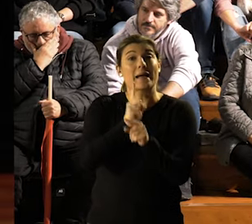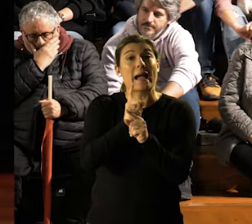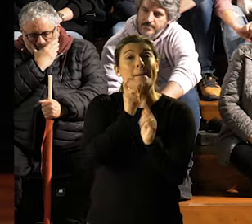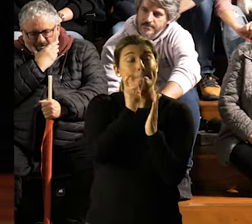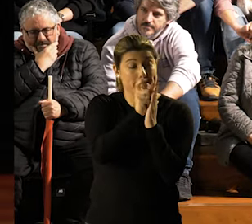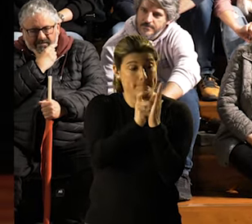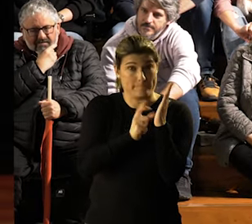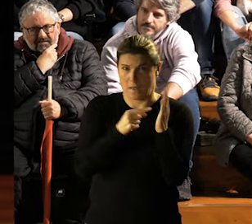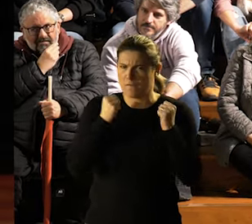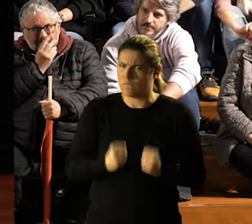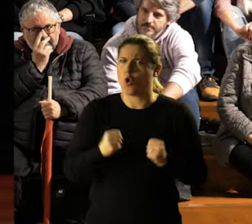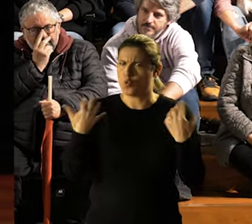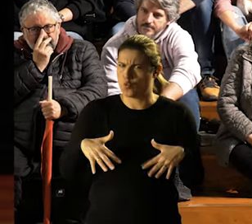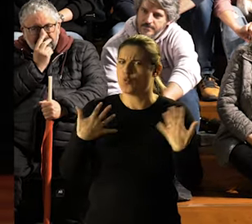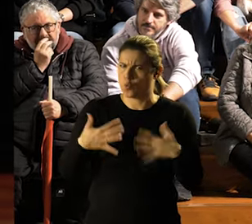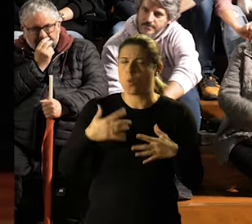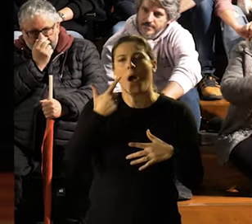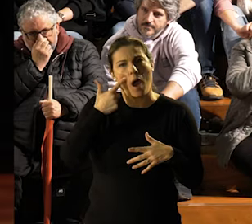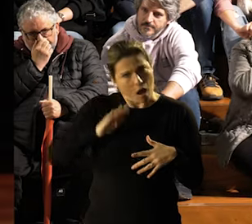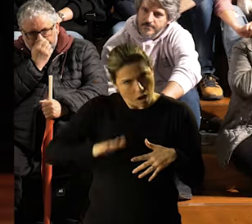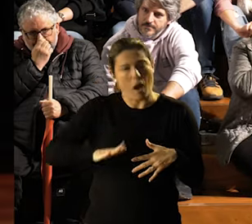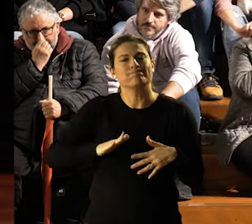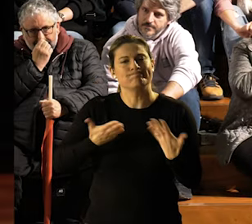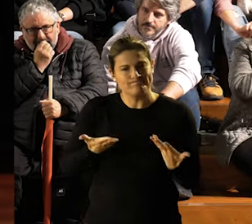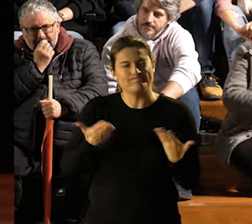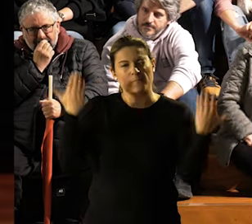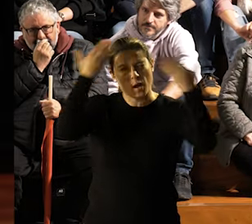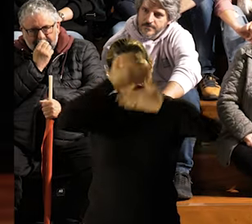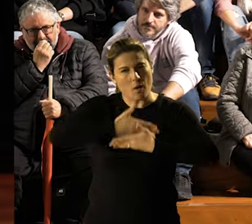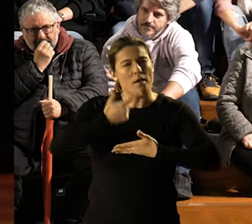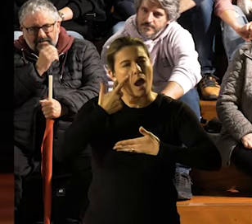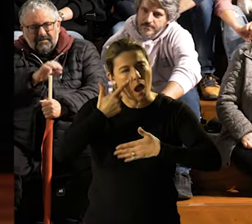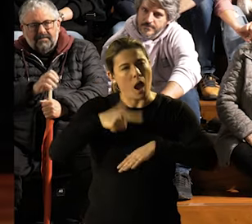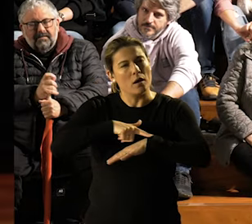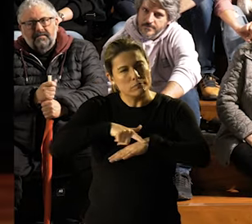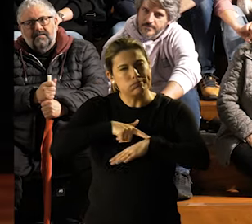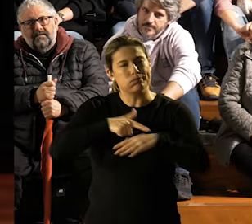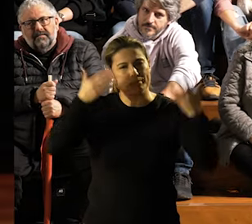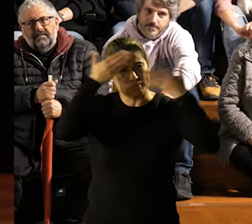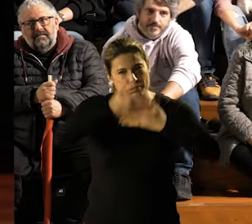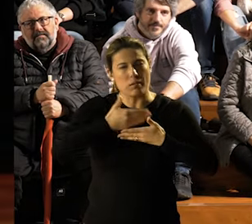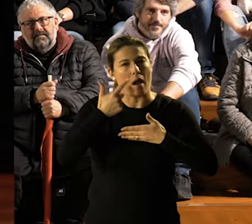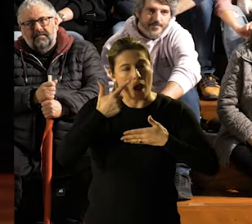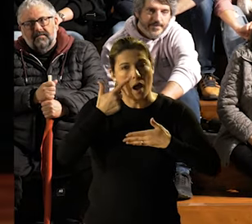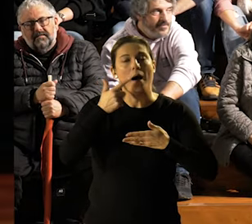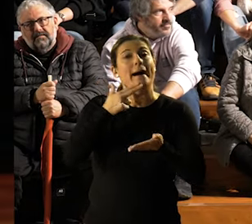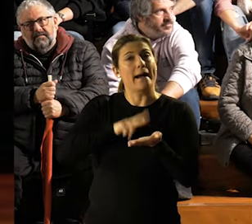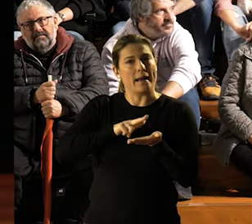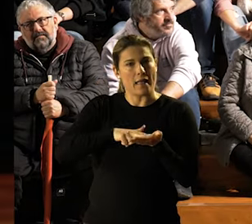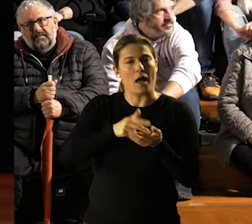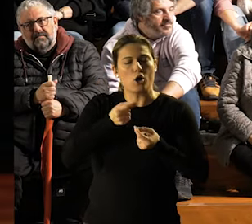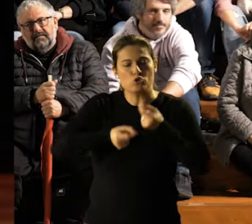palavras tão fortes ainda aquela longa noite persistia já havia uma realidade que se